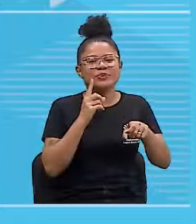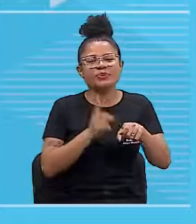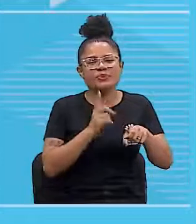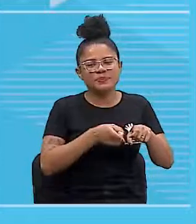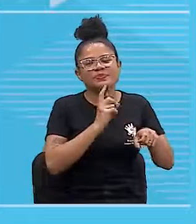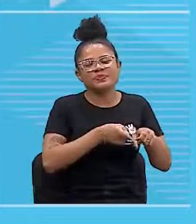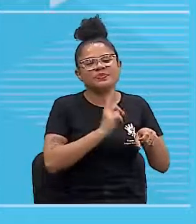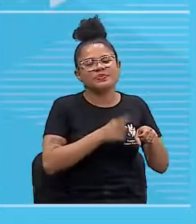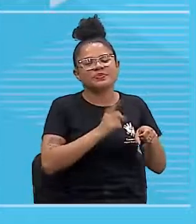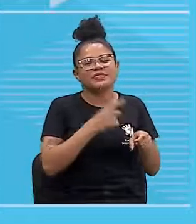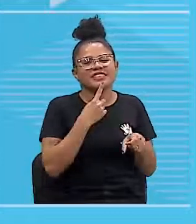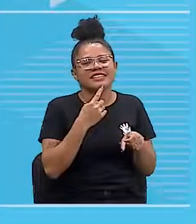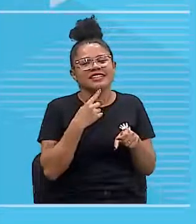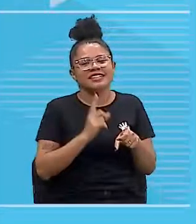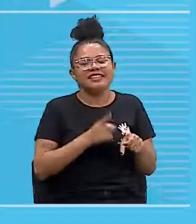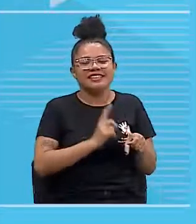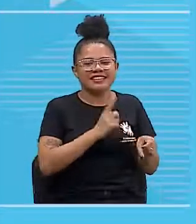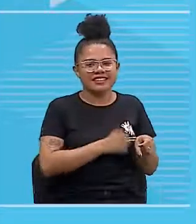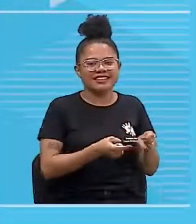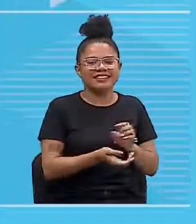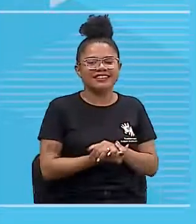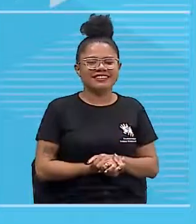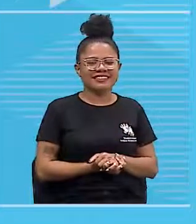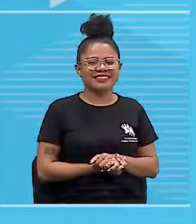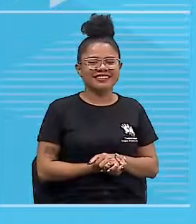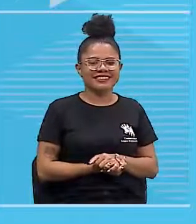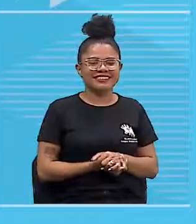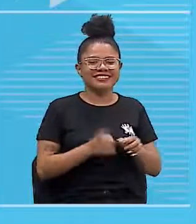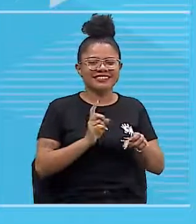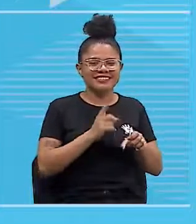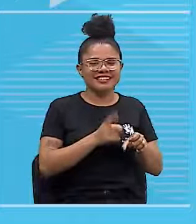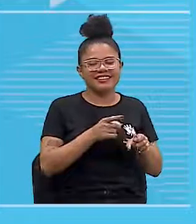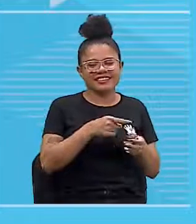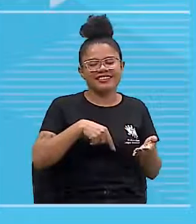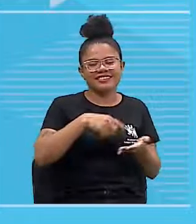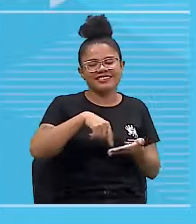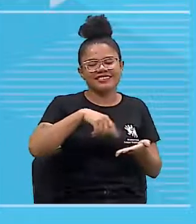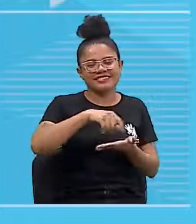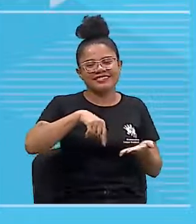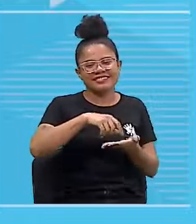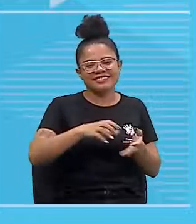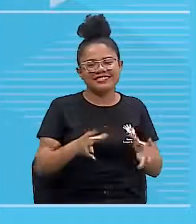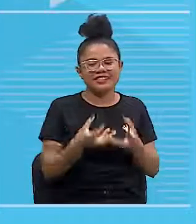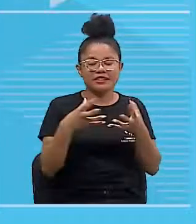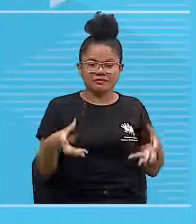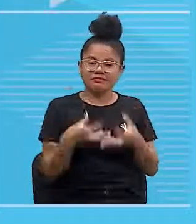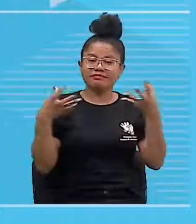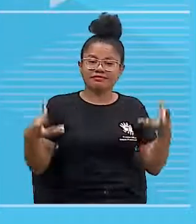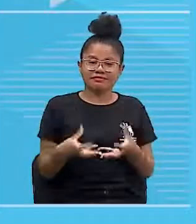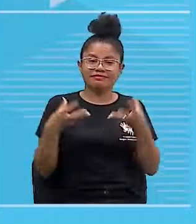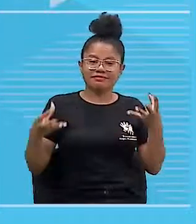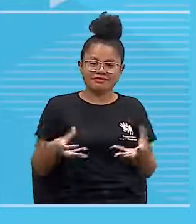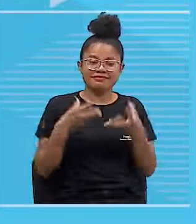beterraba importante a beterrabazinha um suco de beterraba viu uma beterrabazinha cozida na salada com aquela